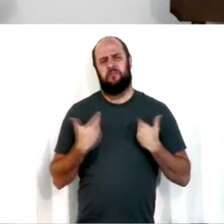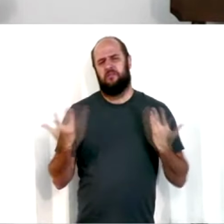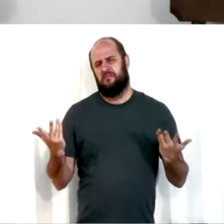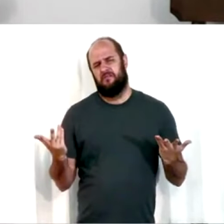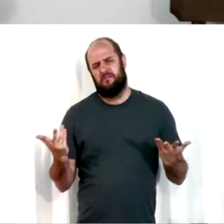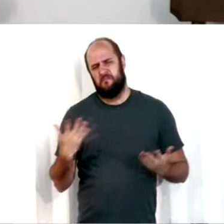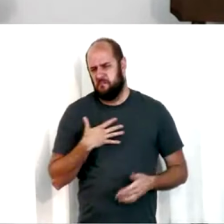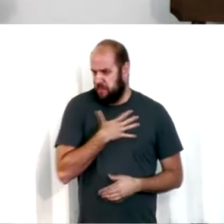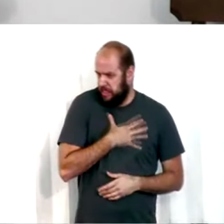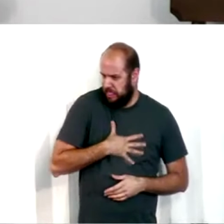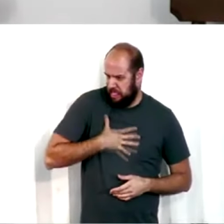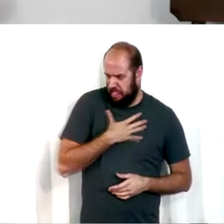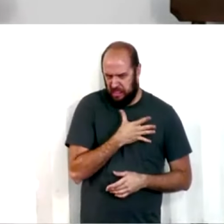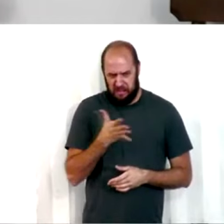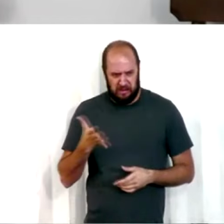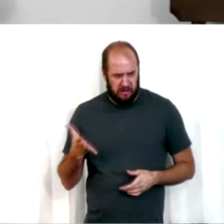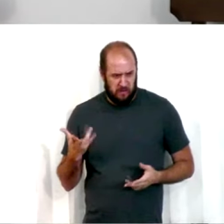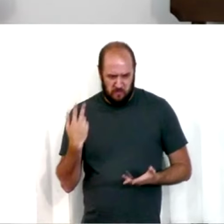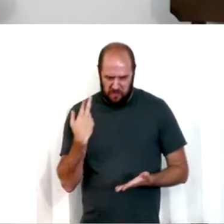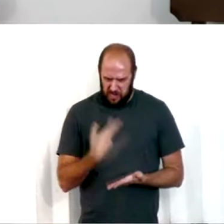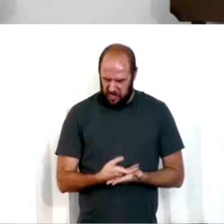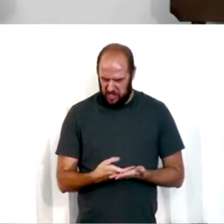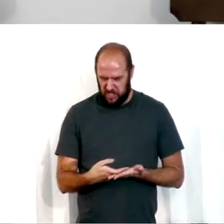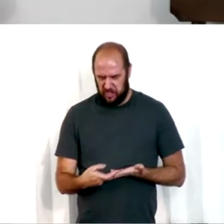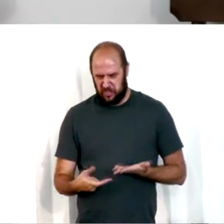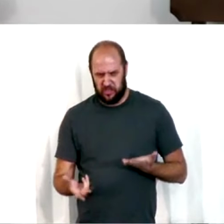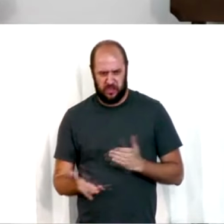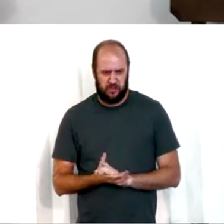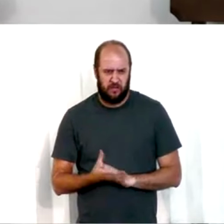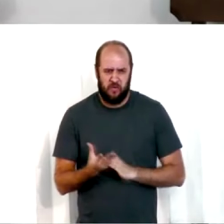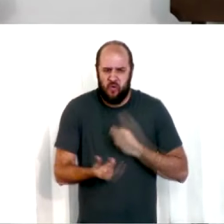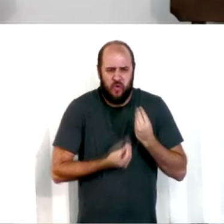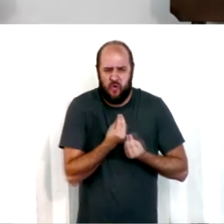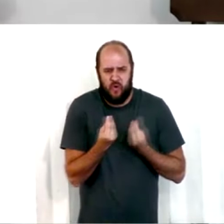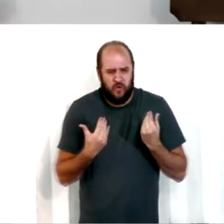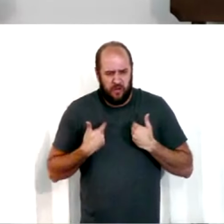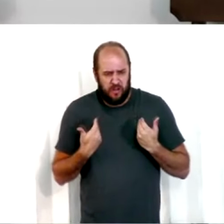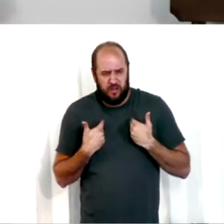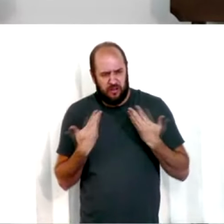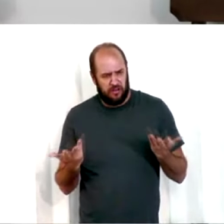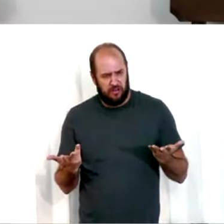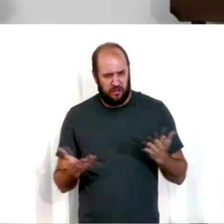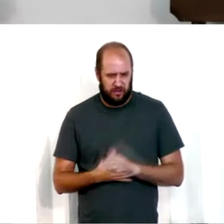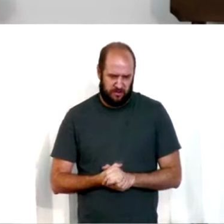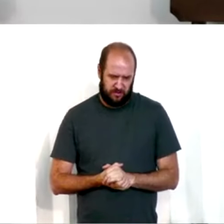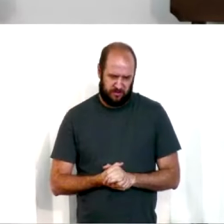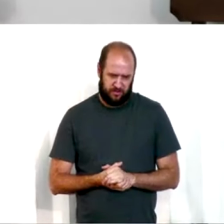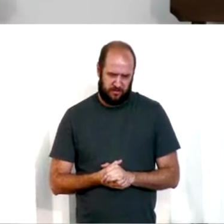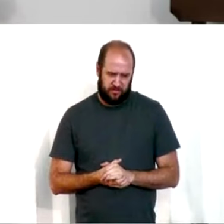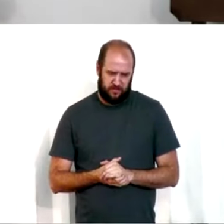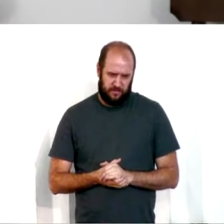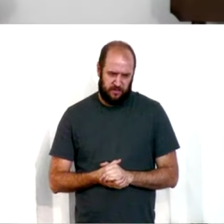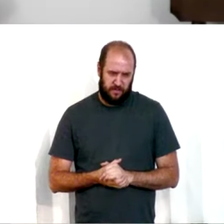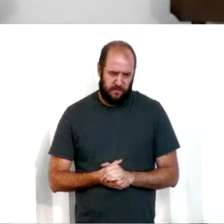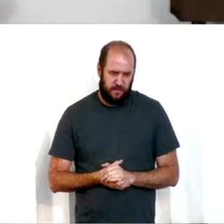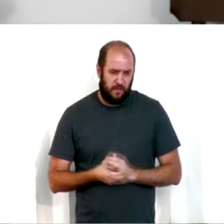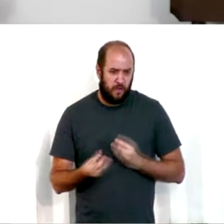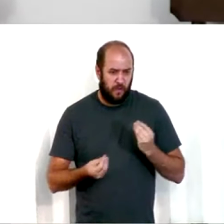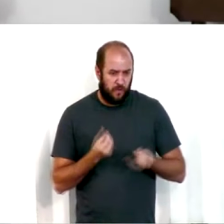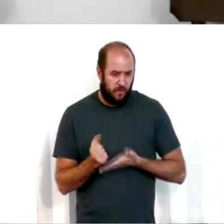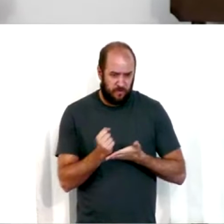Sente prazer em ser humilhado? Como é que ele se alegra em lutar? Como Como é que isso pode trazer alegria para o